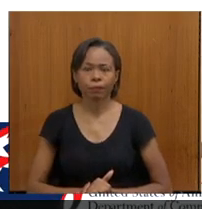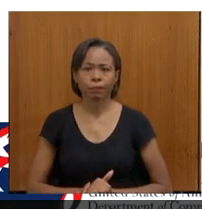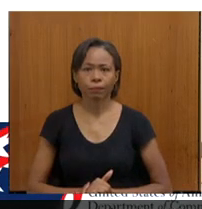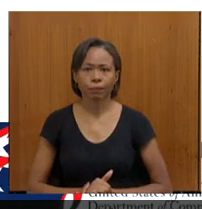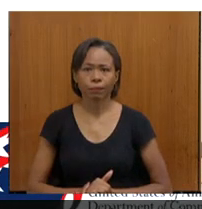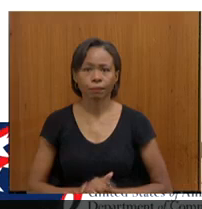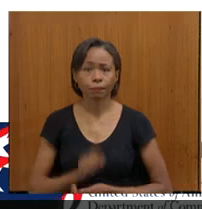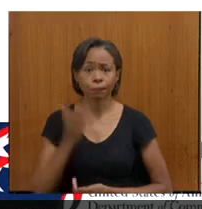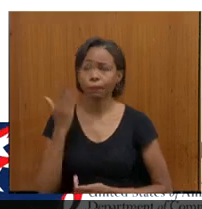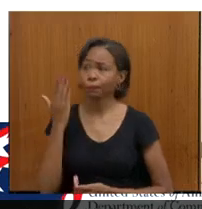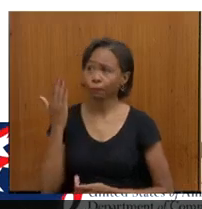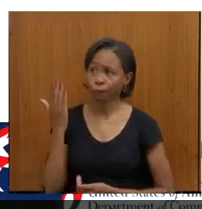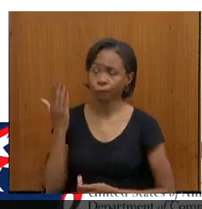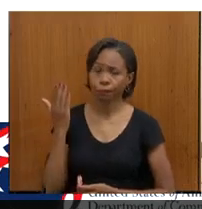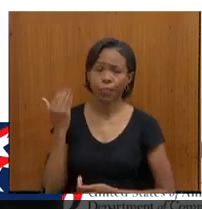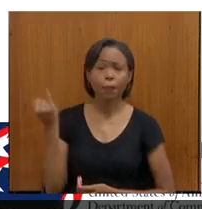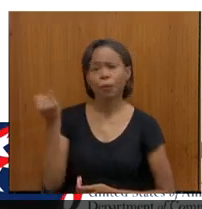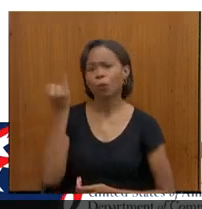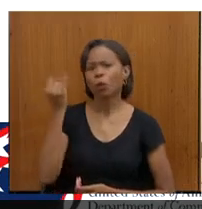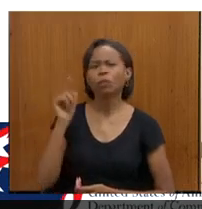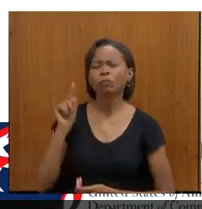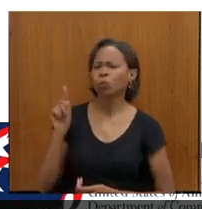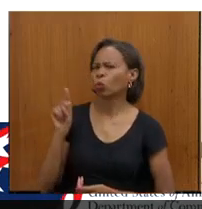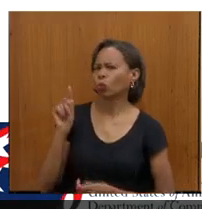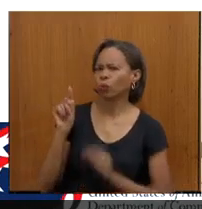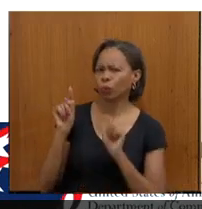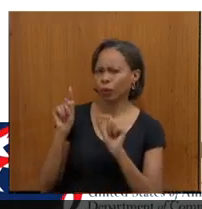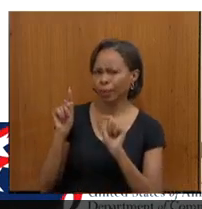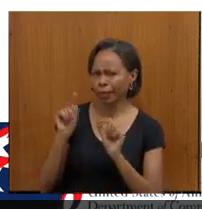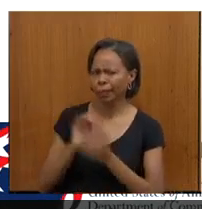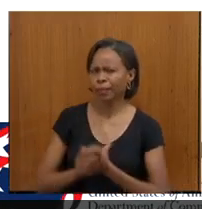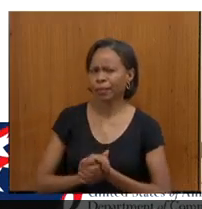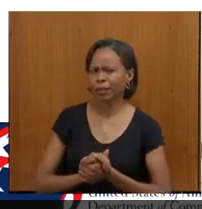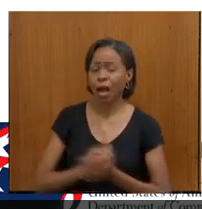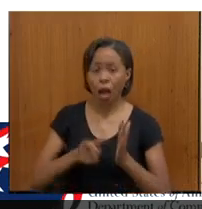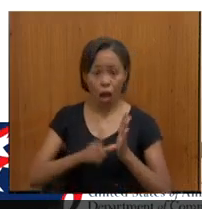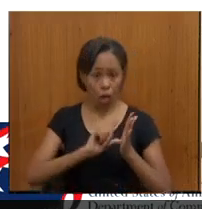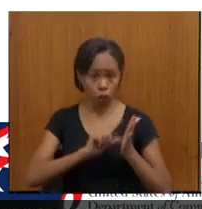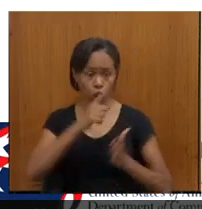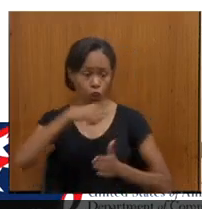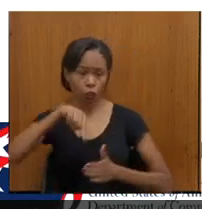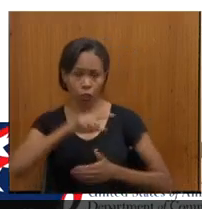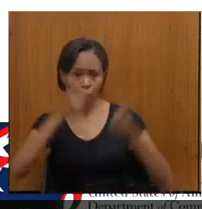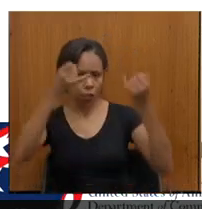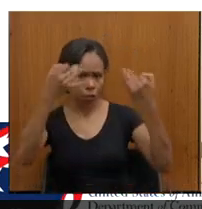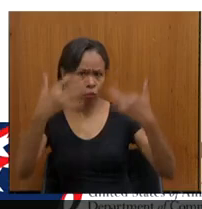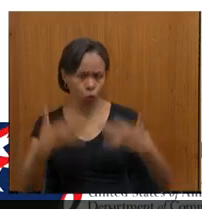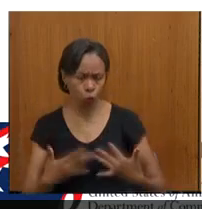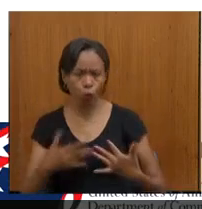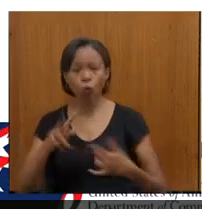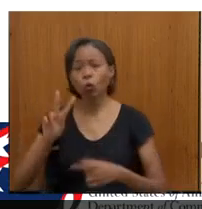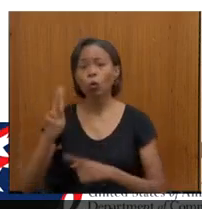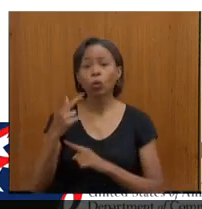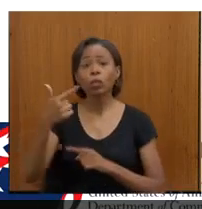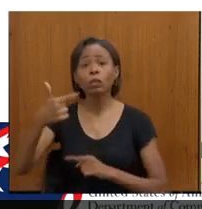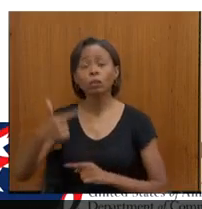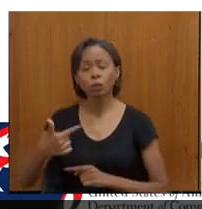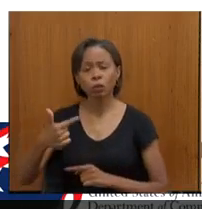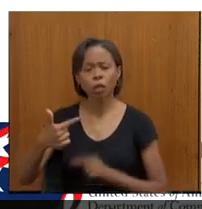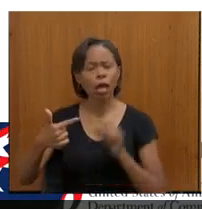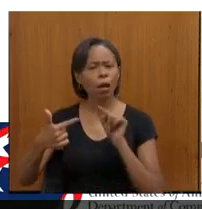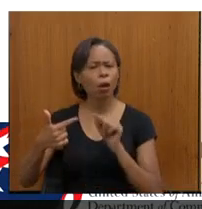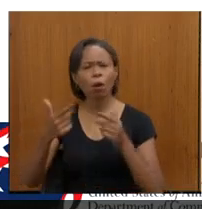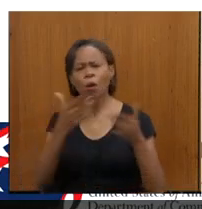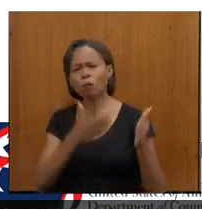e aqui eu acho que interessante a gente fala como comentado no no começo das apresentações o hidrogênio e o